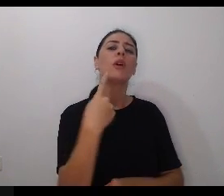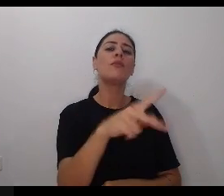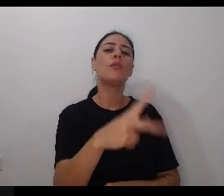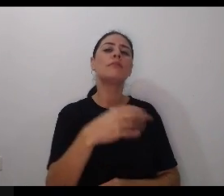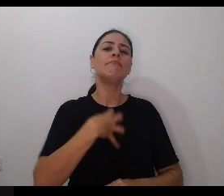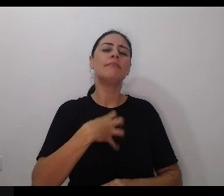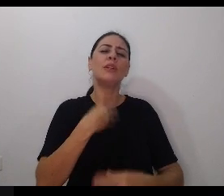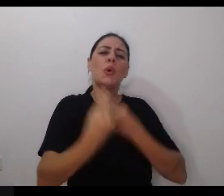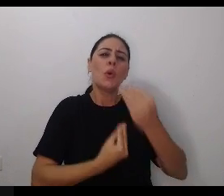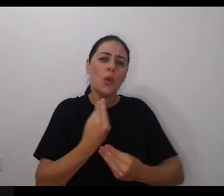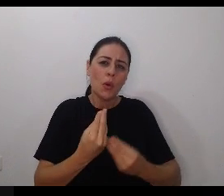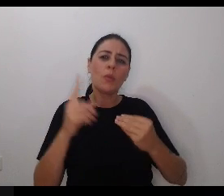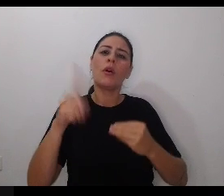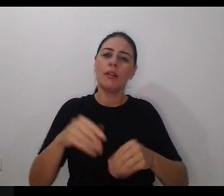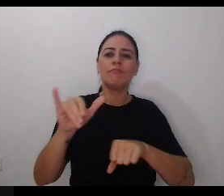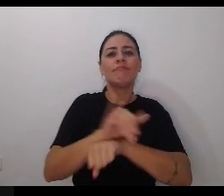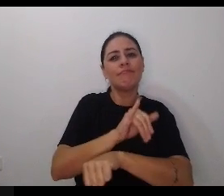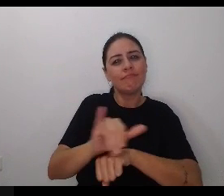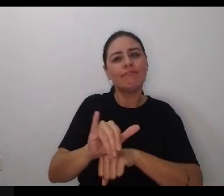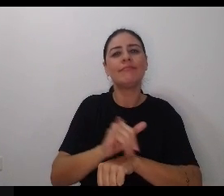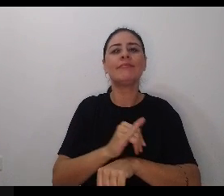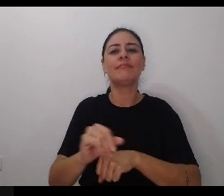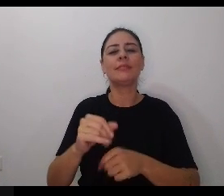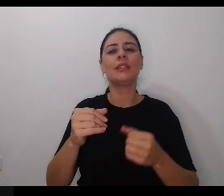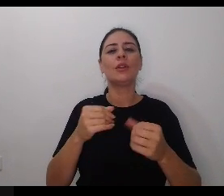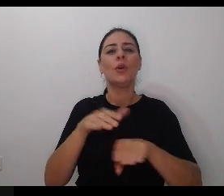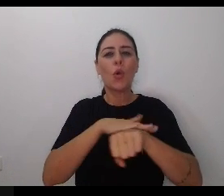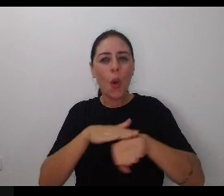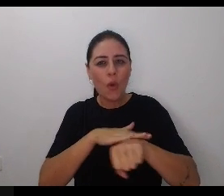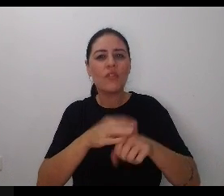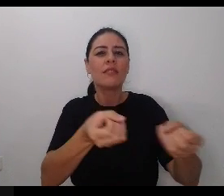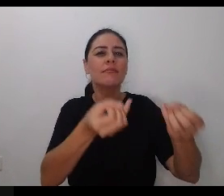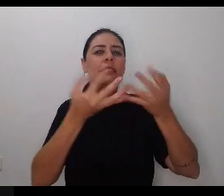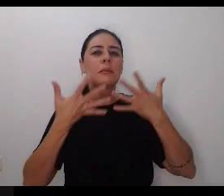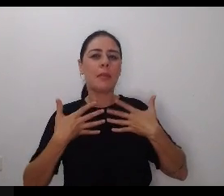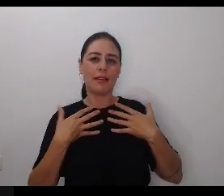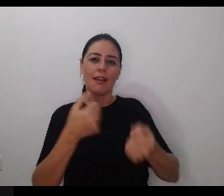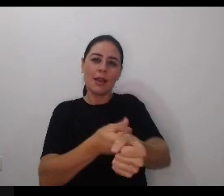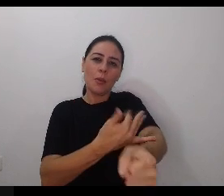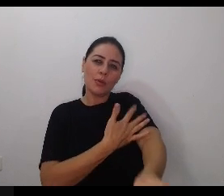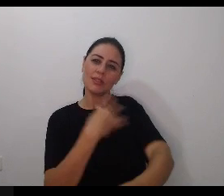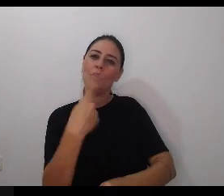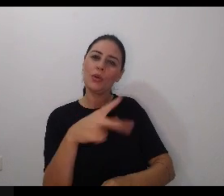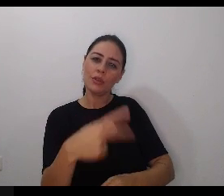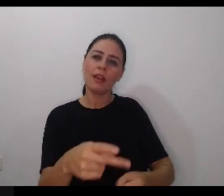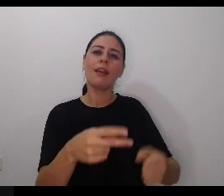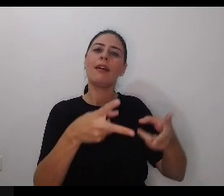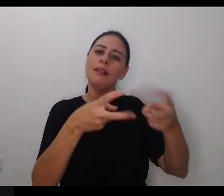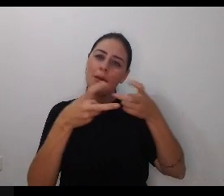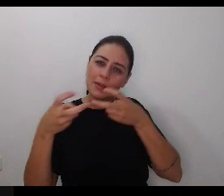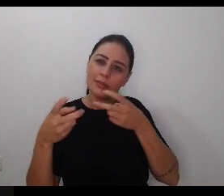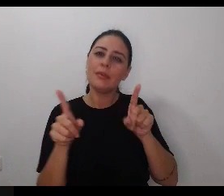você se sentiria se isso acontecesse com você? São formas que a gente tem de puxar o diálogo com a criança para ela falar mais sobre as